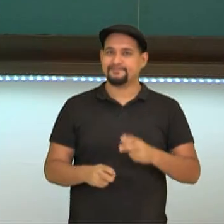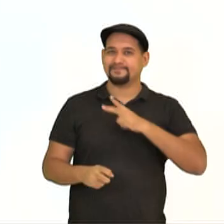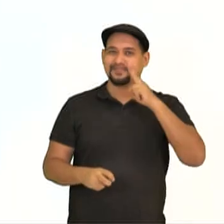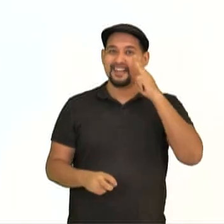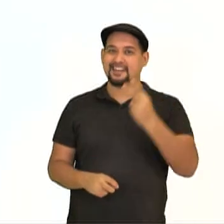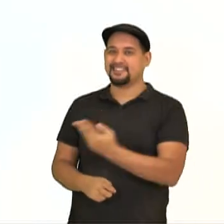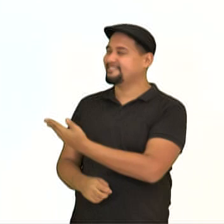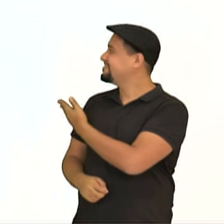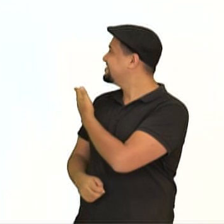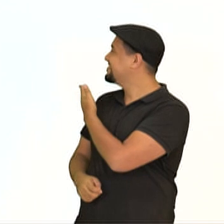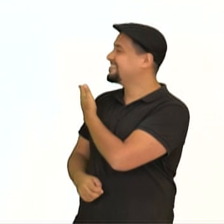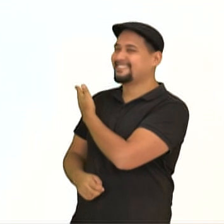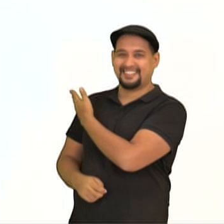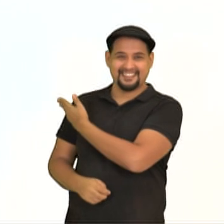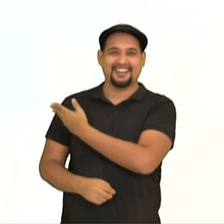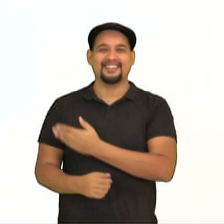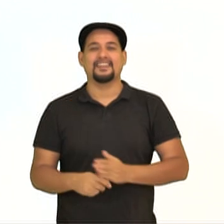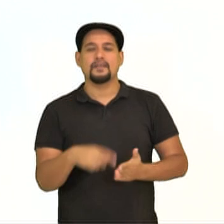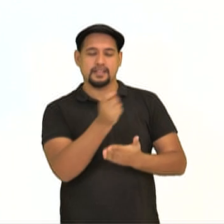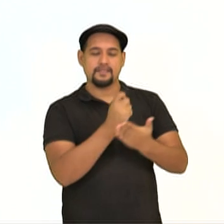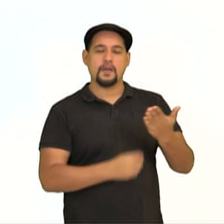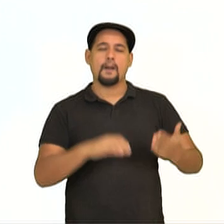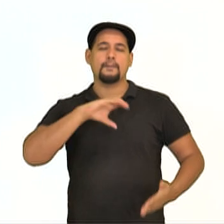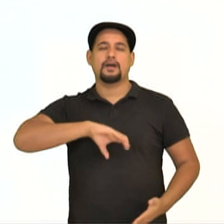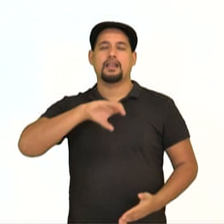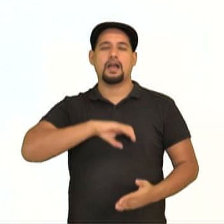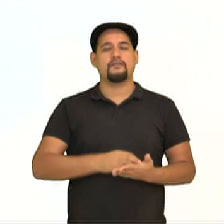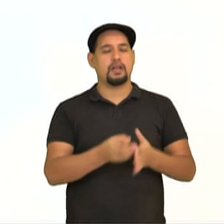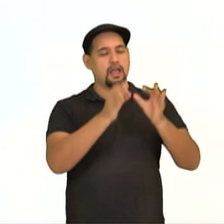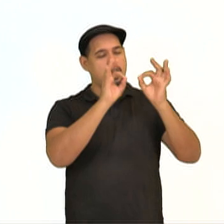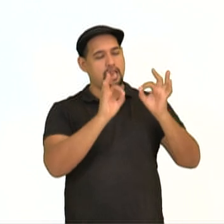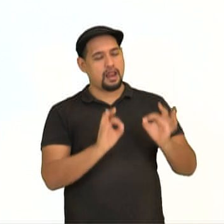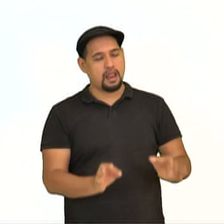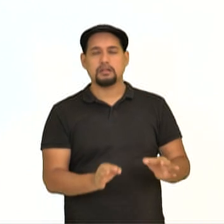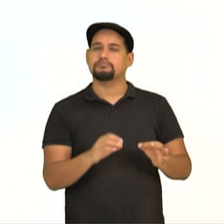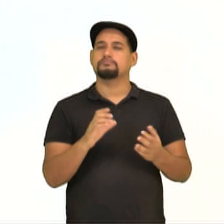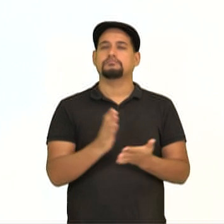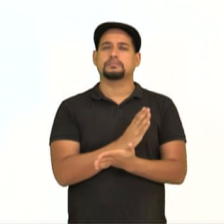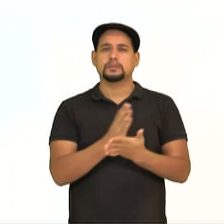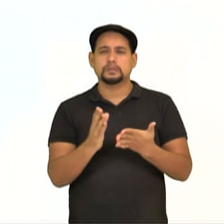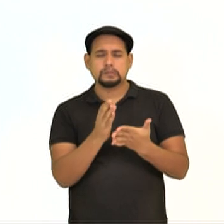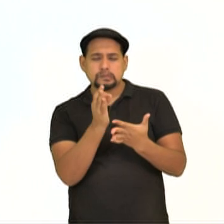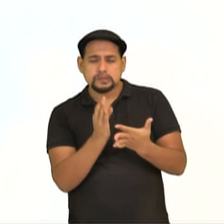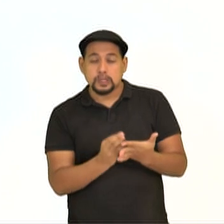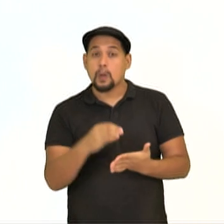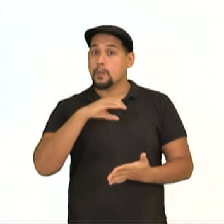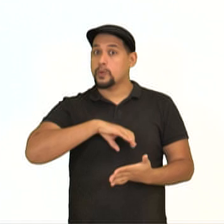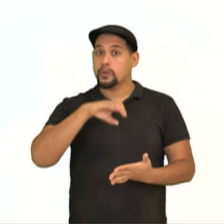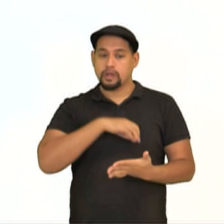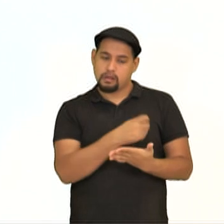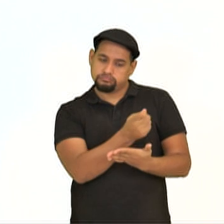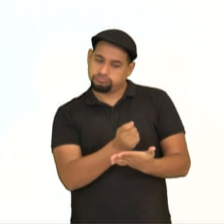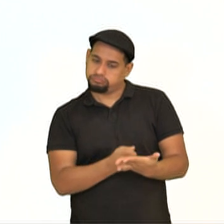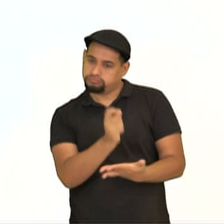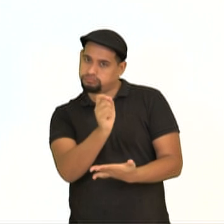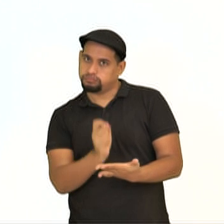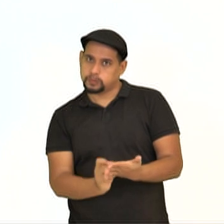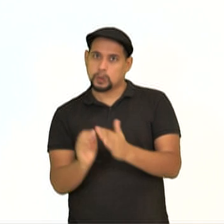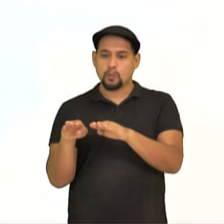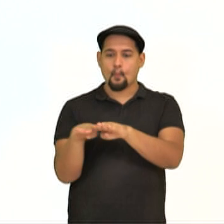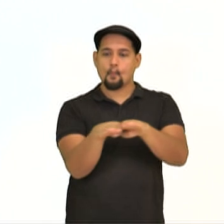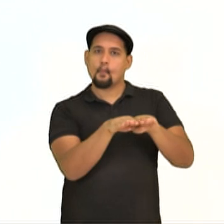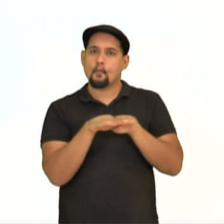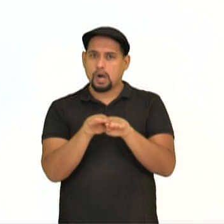lá! Escrever as palavras com a correção ortográfica, obedecendo às convenções da língua escrita. Norma